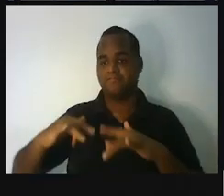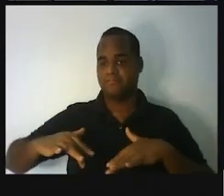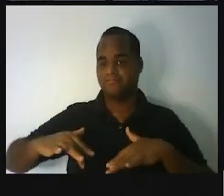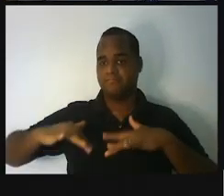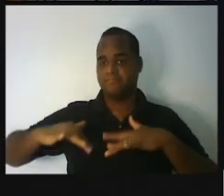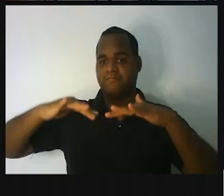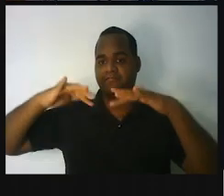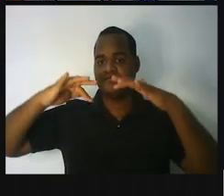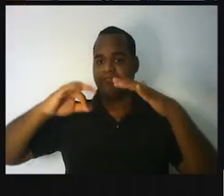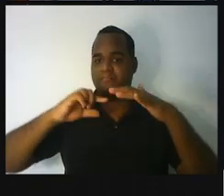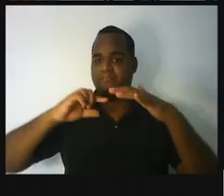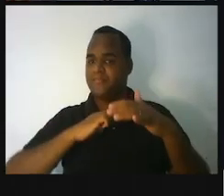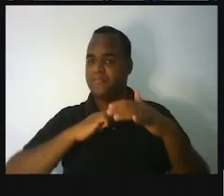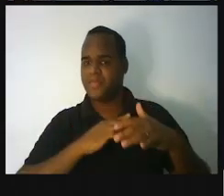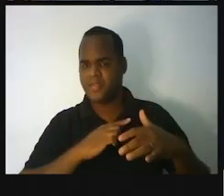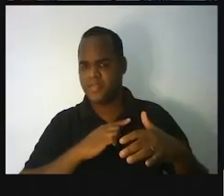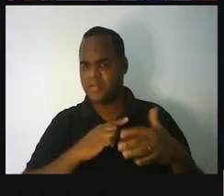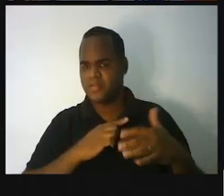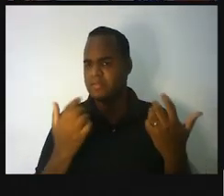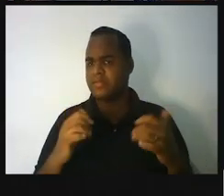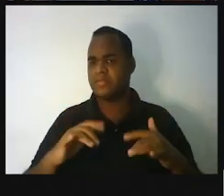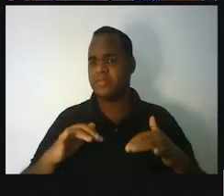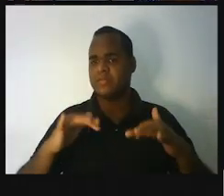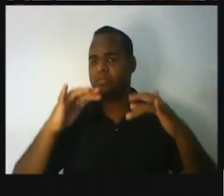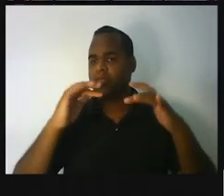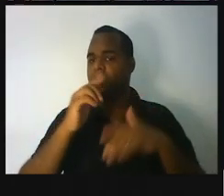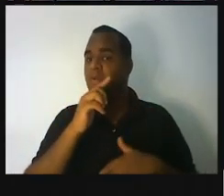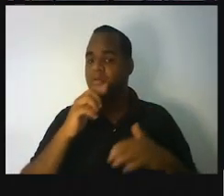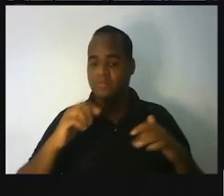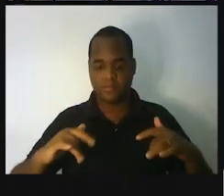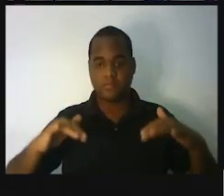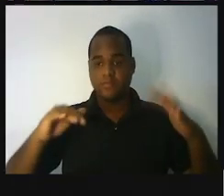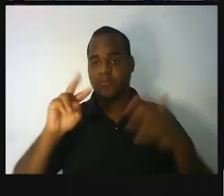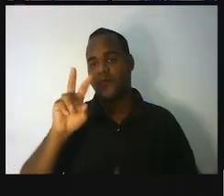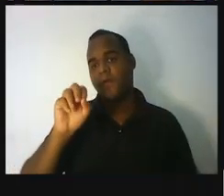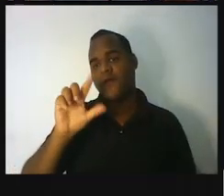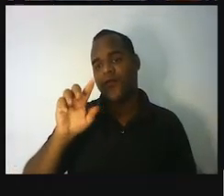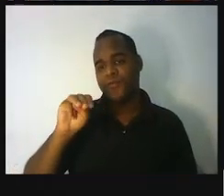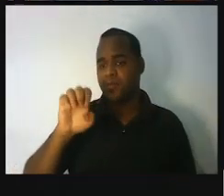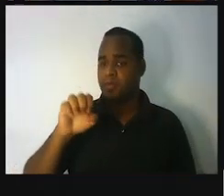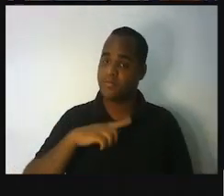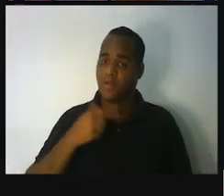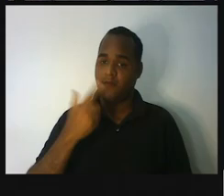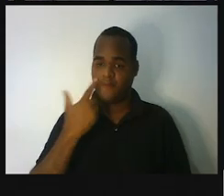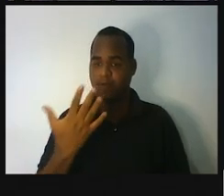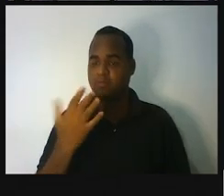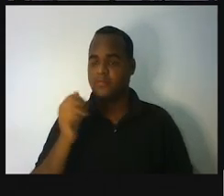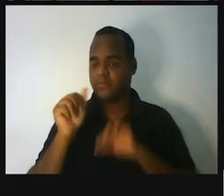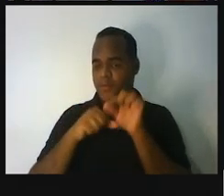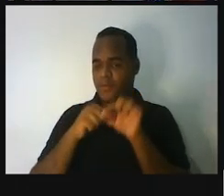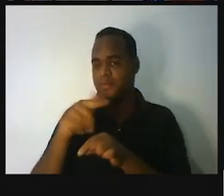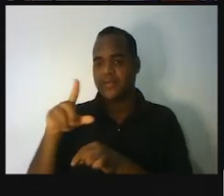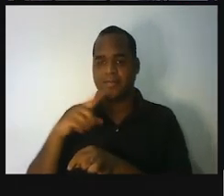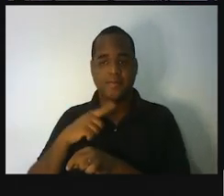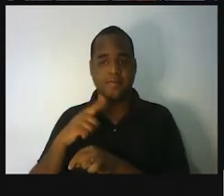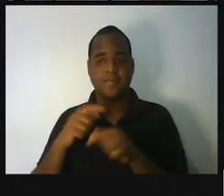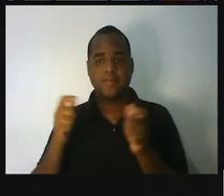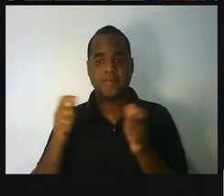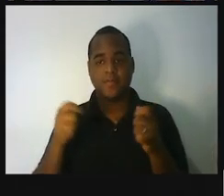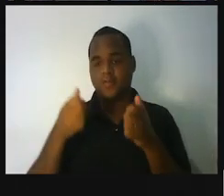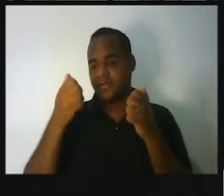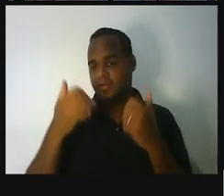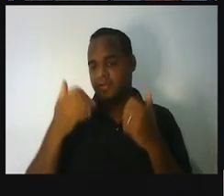maior volume de água? A gente já viu volume. A gente já viu como transformar a unidade